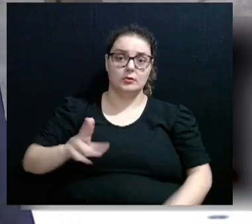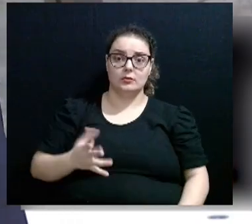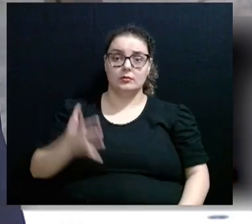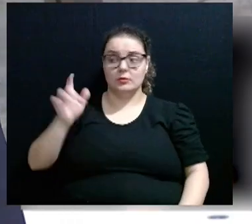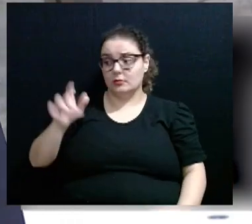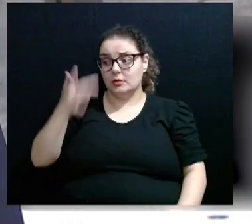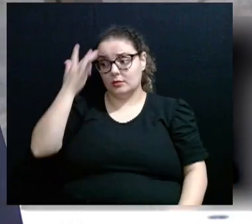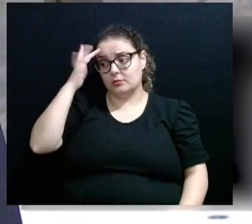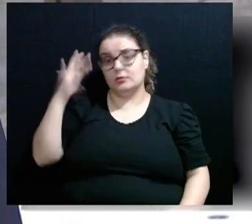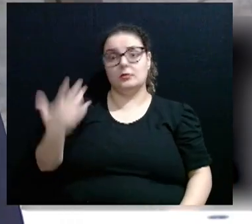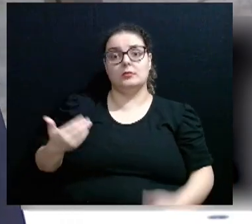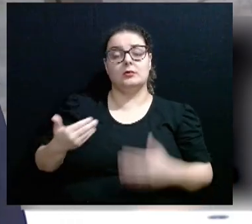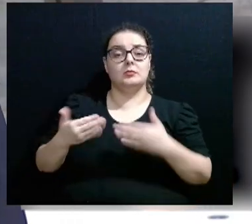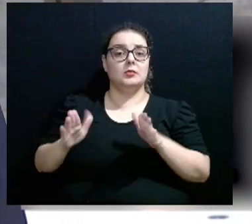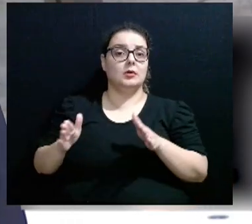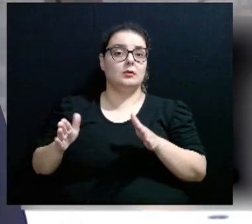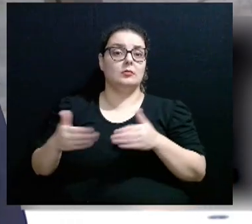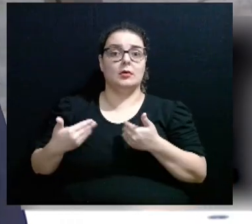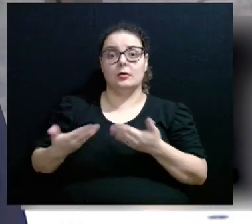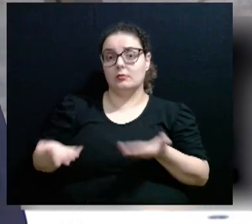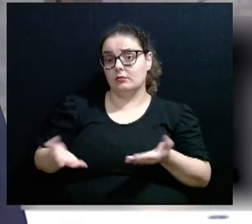ligado, quando não está esse motor de sucção.